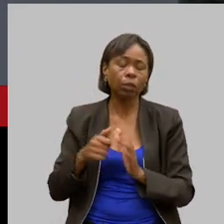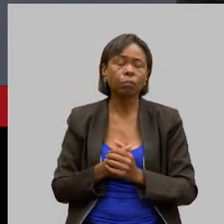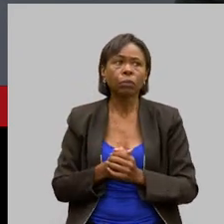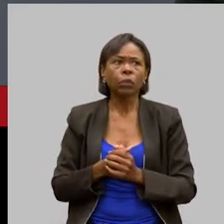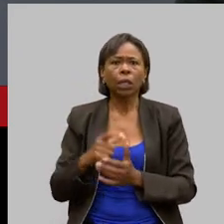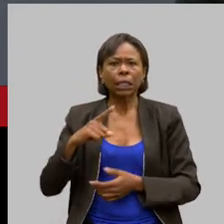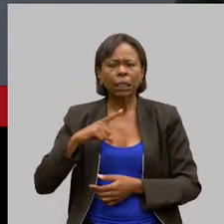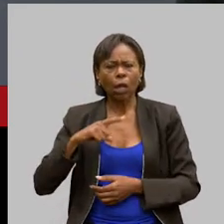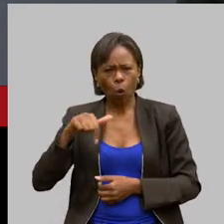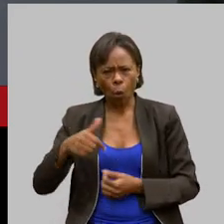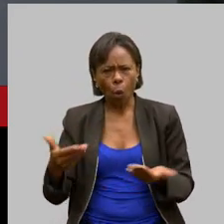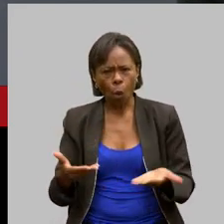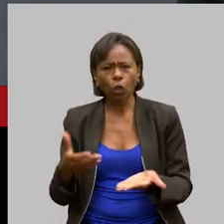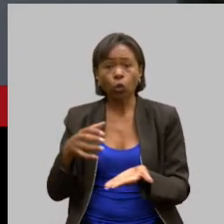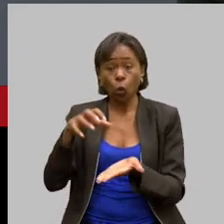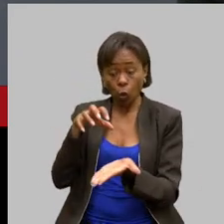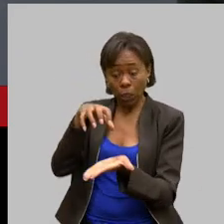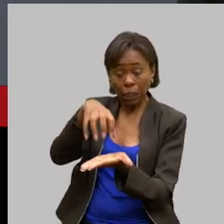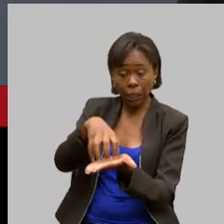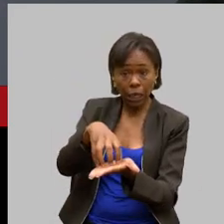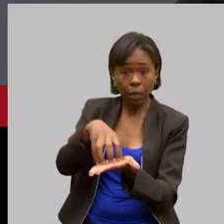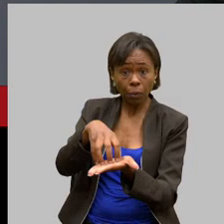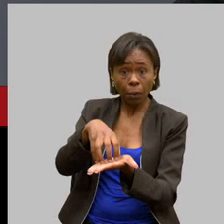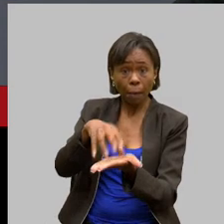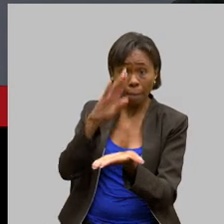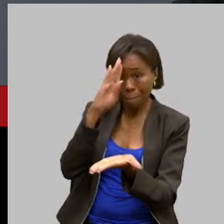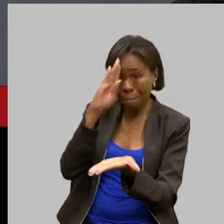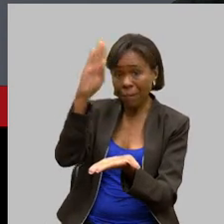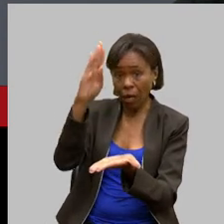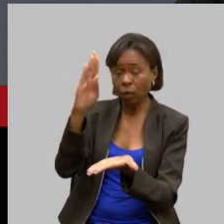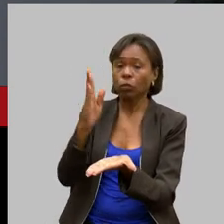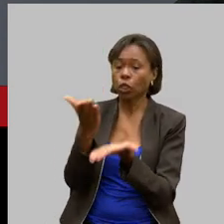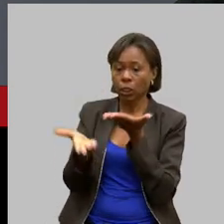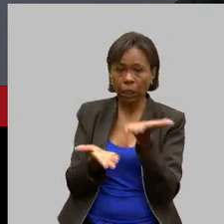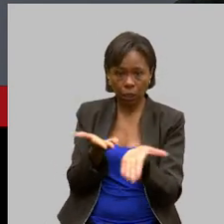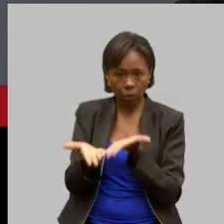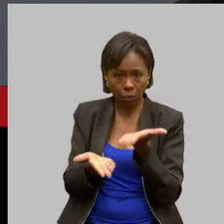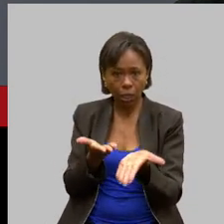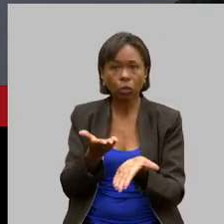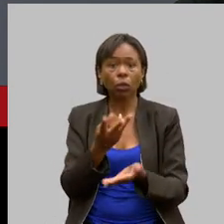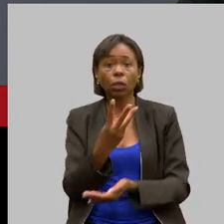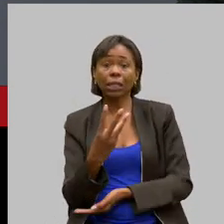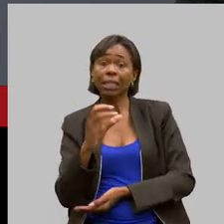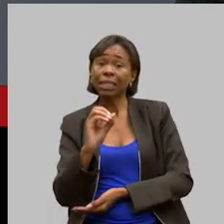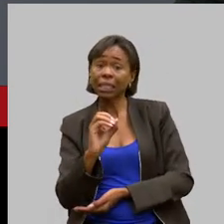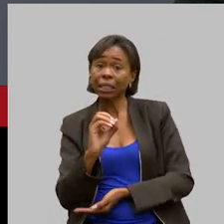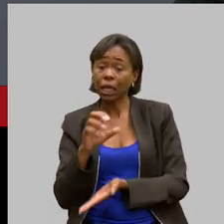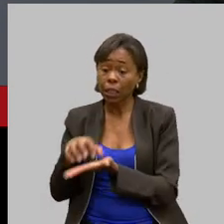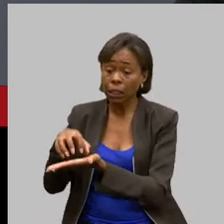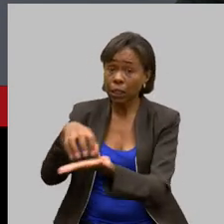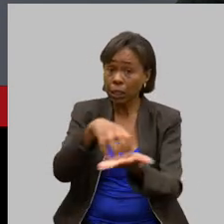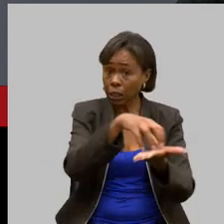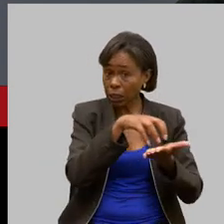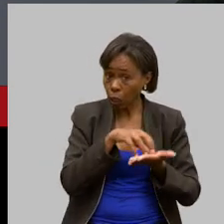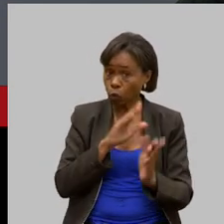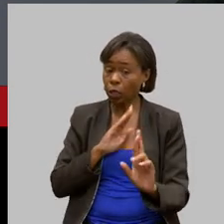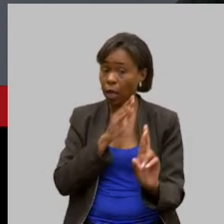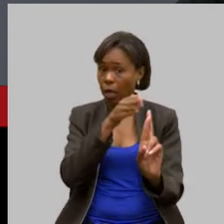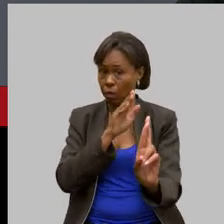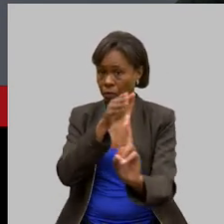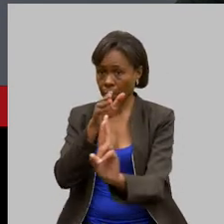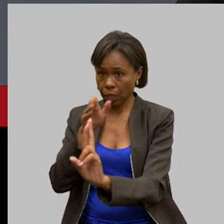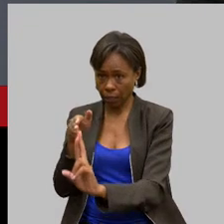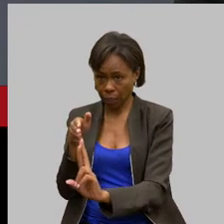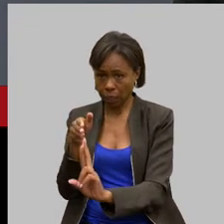oito centros macror regionais de atendimento tem 30 centros regionais de referência